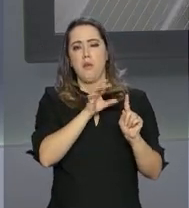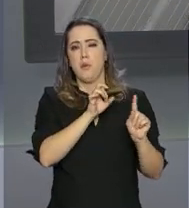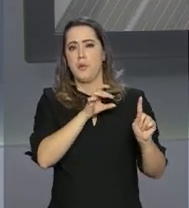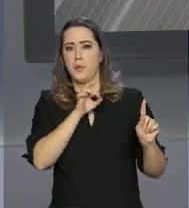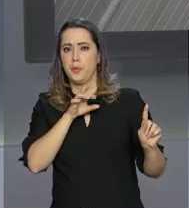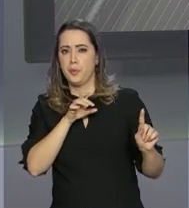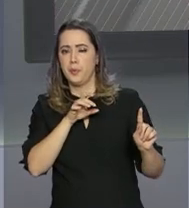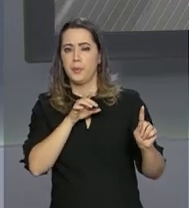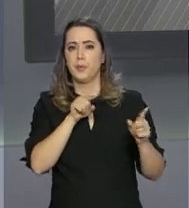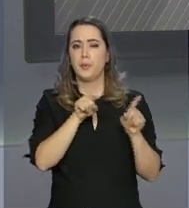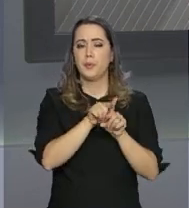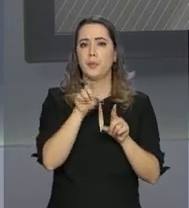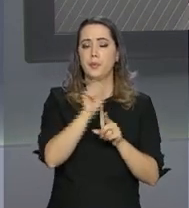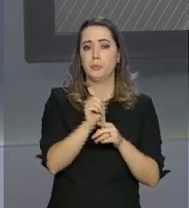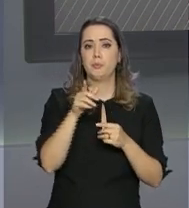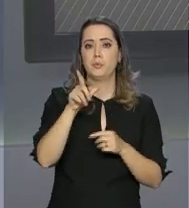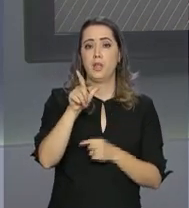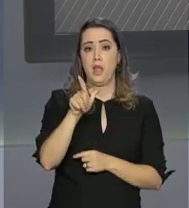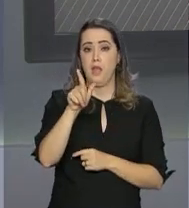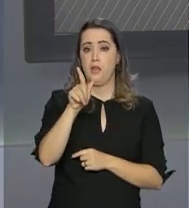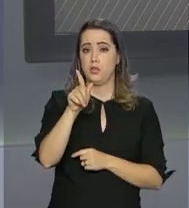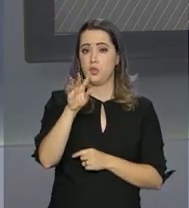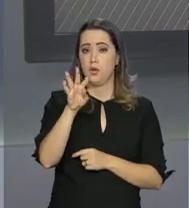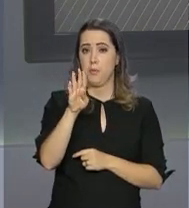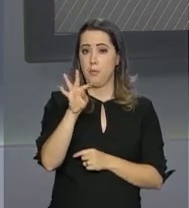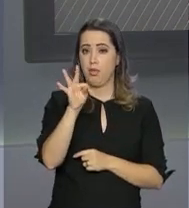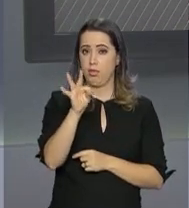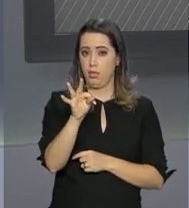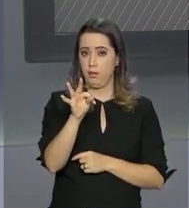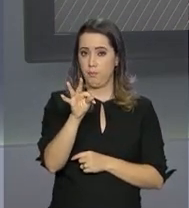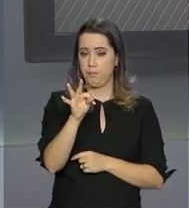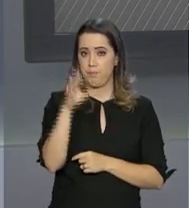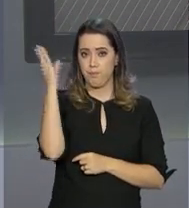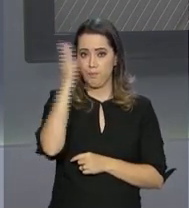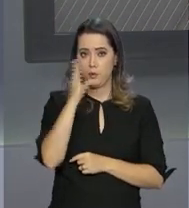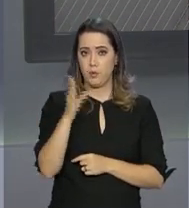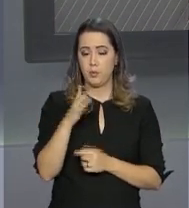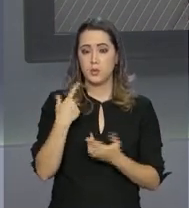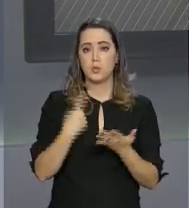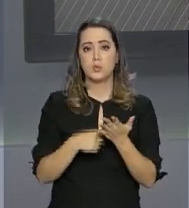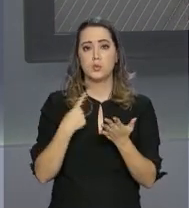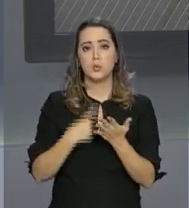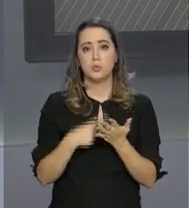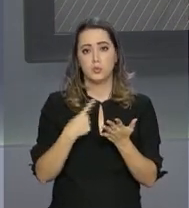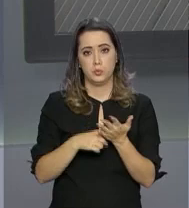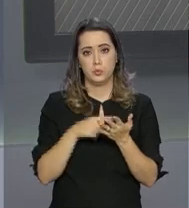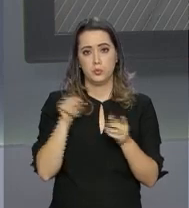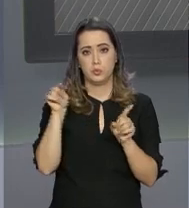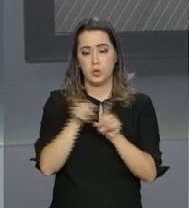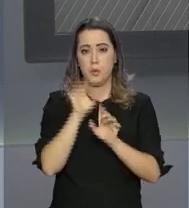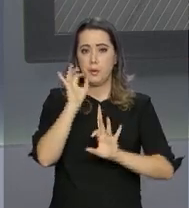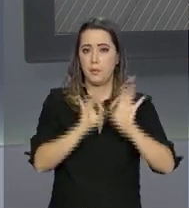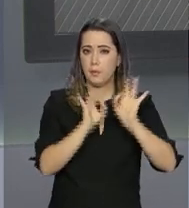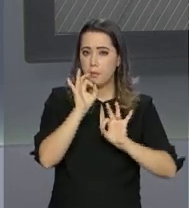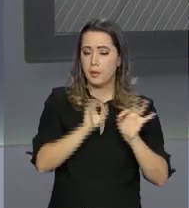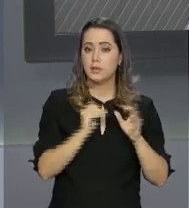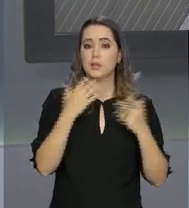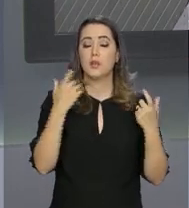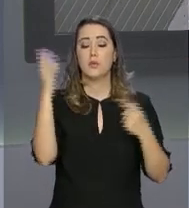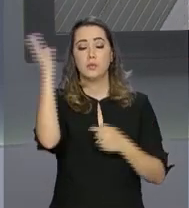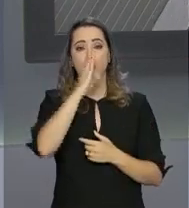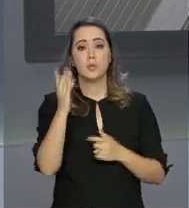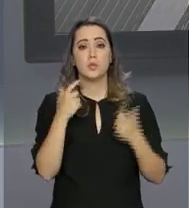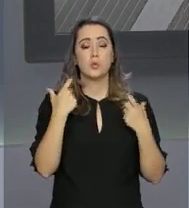Embratur e a Câmara de Comércio e Turismo LGBT do Brasil firmaram um acordo de cooperação técnica para preparar o Brasil como